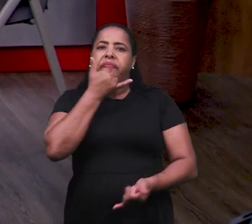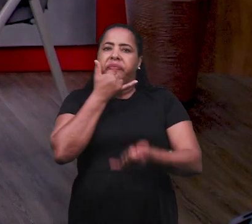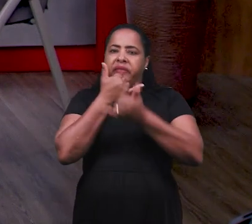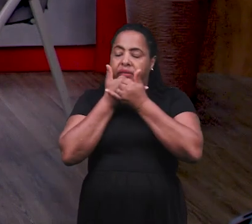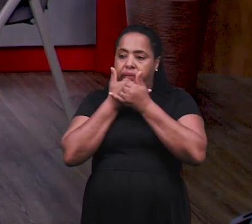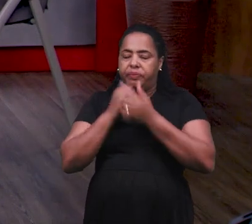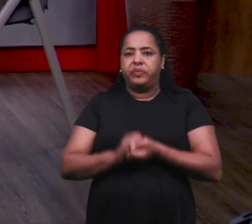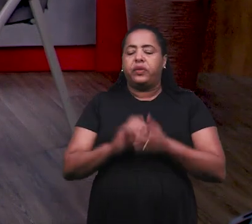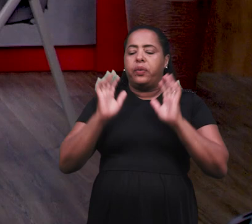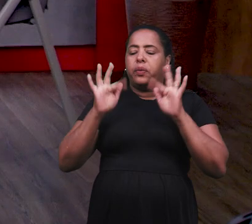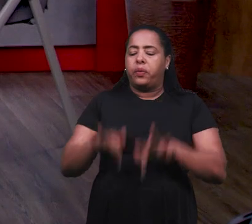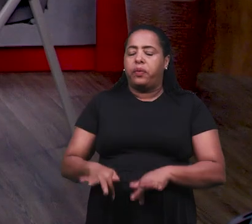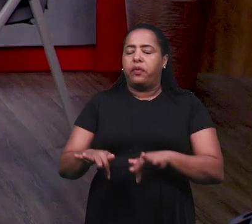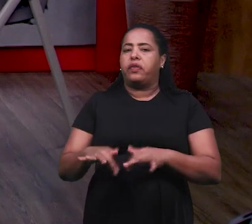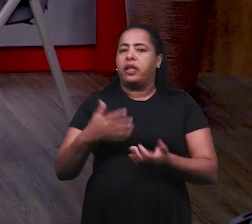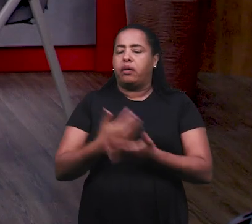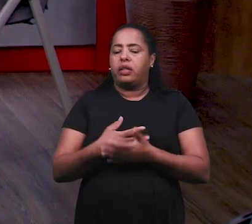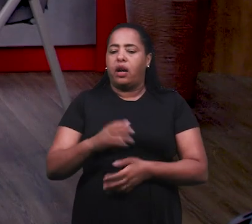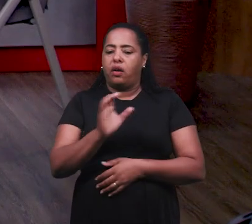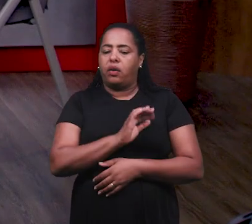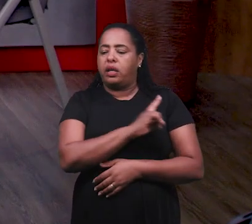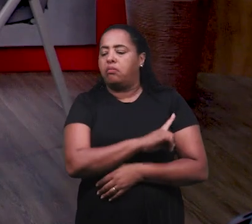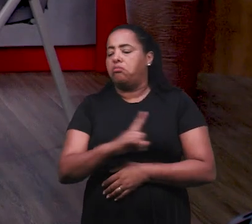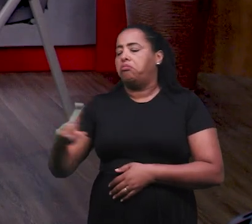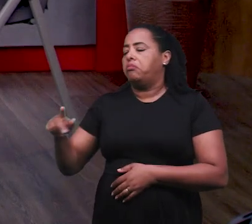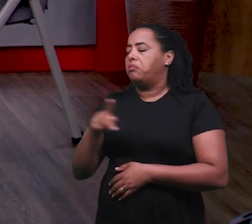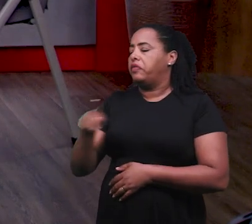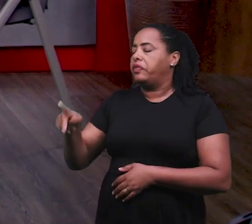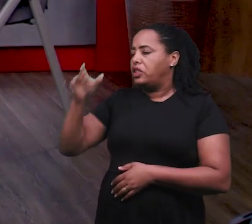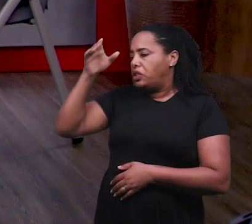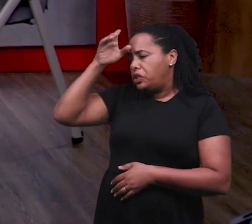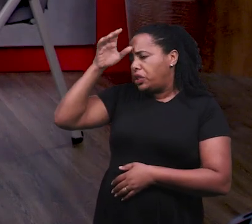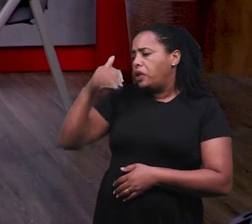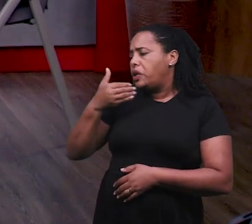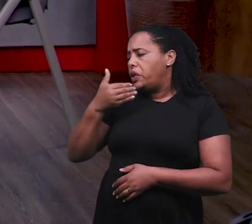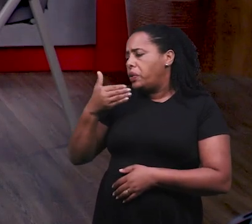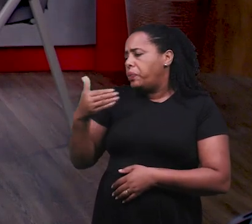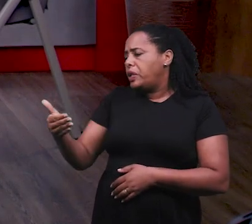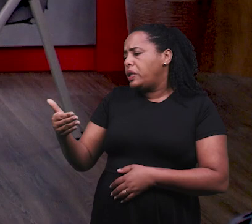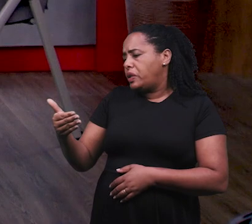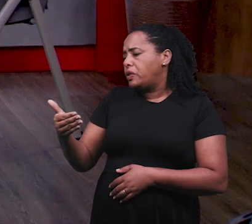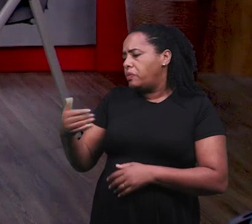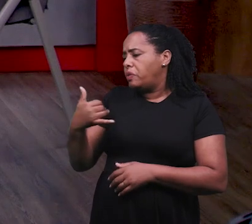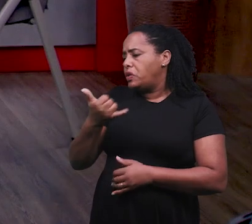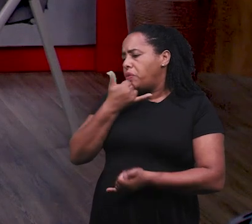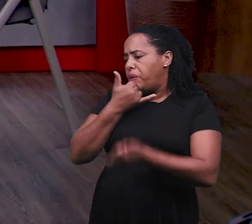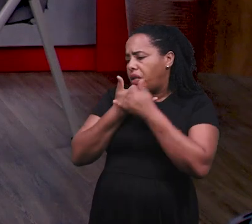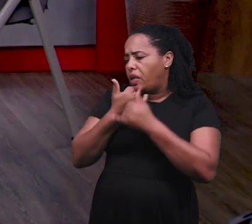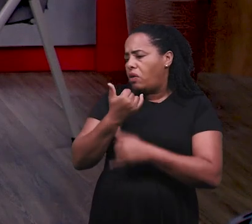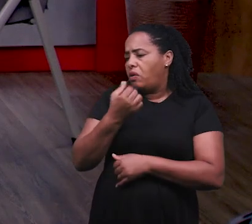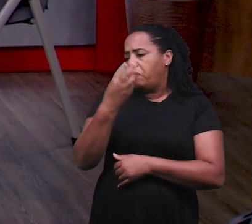aula, o coleguinha chegou para a professora e falou: tia, eu preciso pedir perdão para uns 3 colegas aqui na sala. Você me